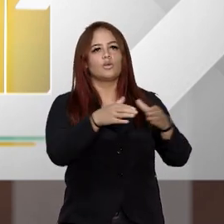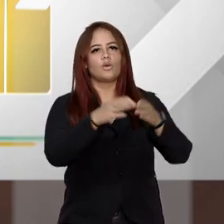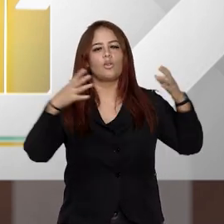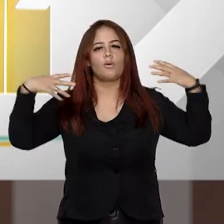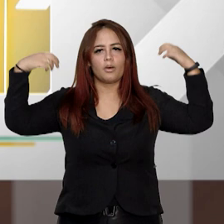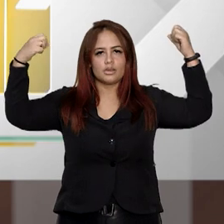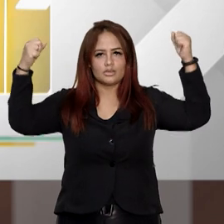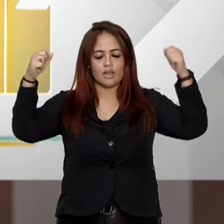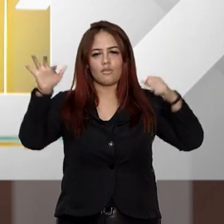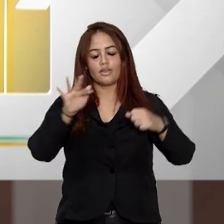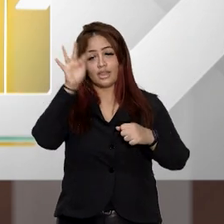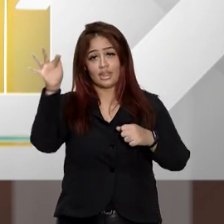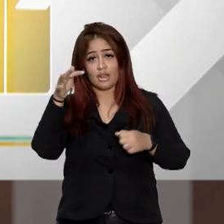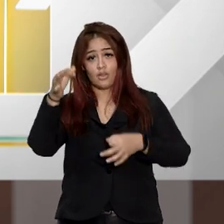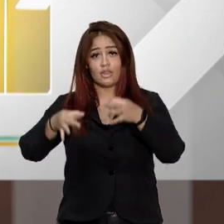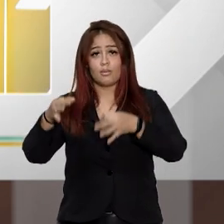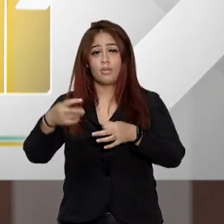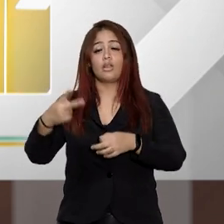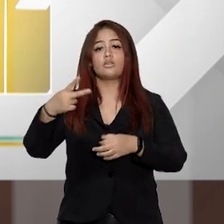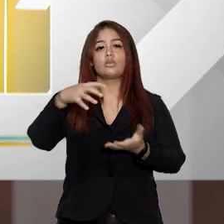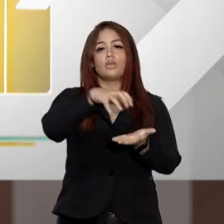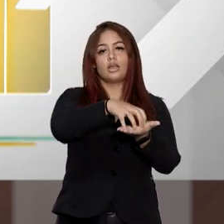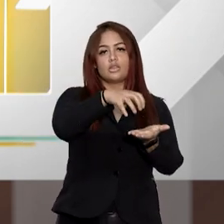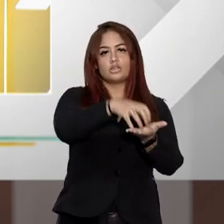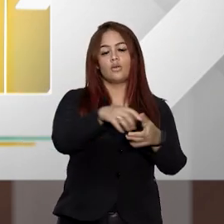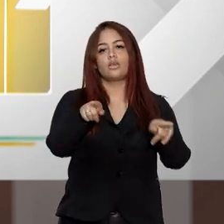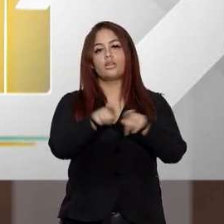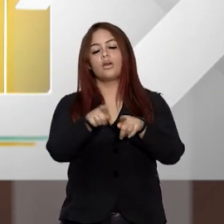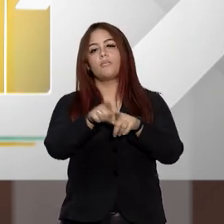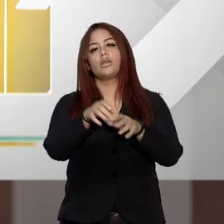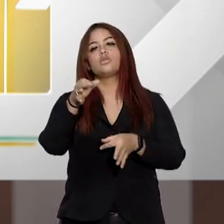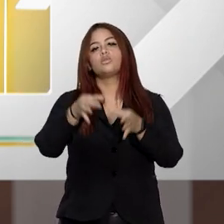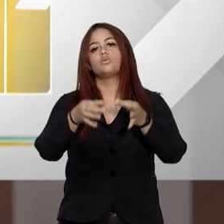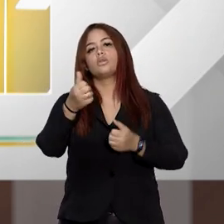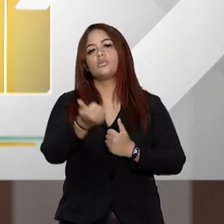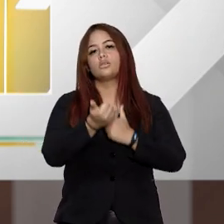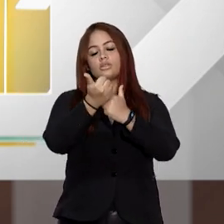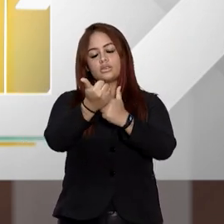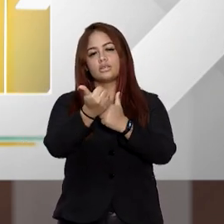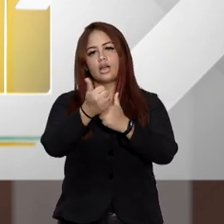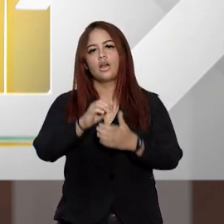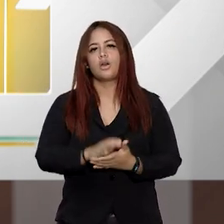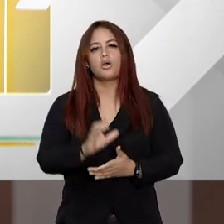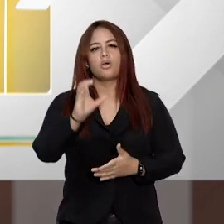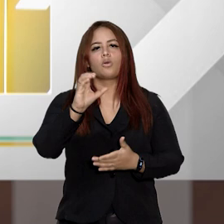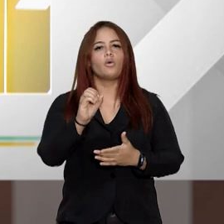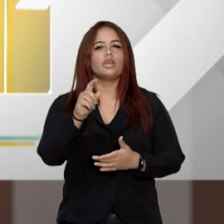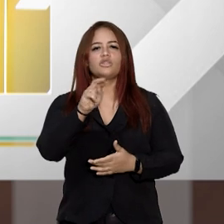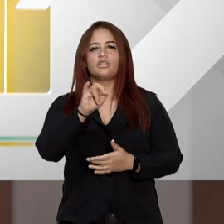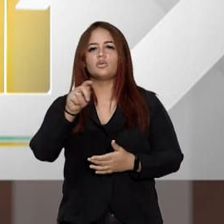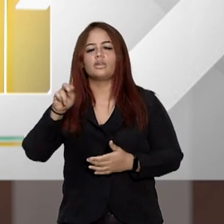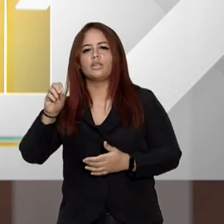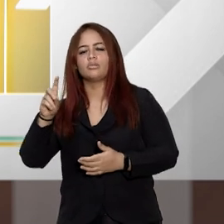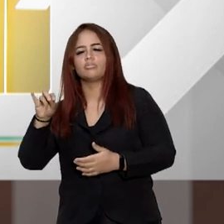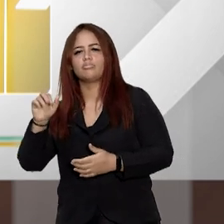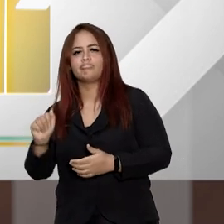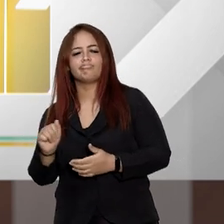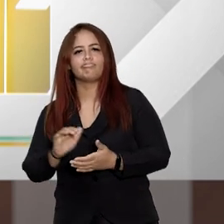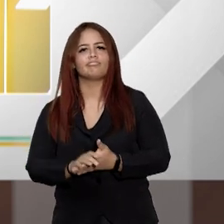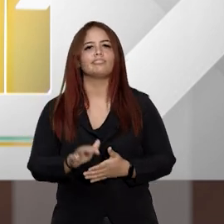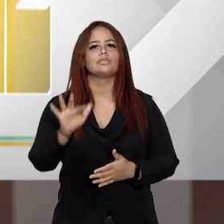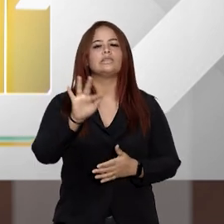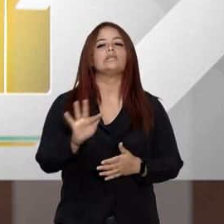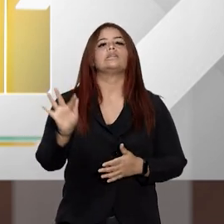do Tribunal Regional Federal da 2ª Região e juíza auxiliar da Corregedoria Geral da Justiça Federal e da